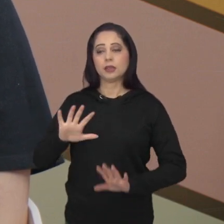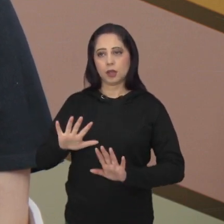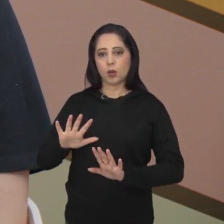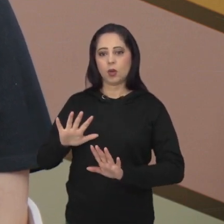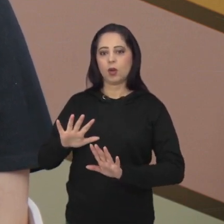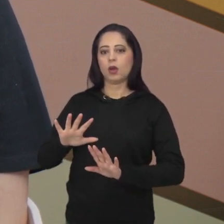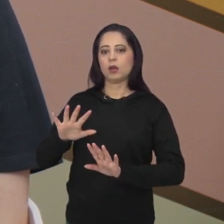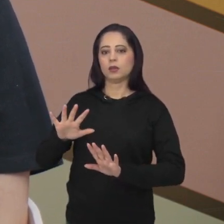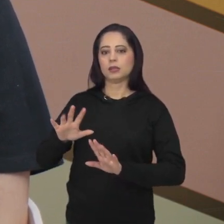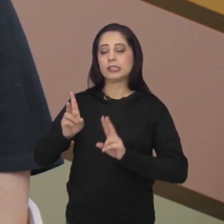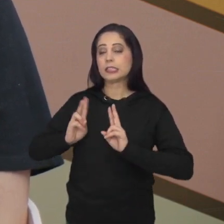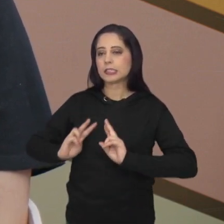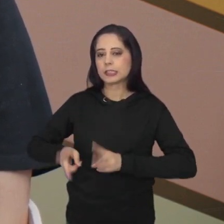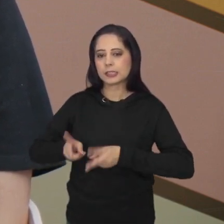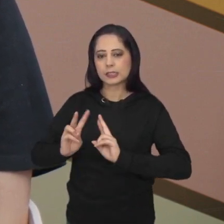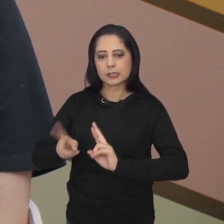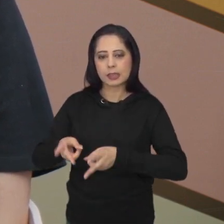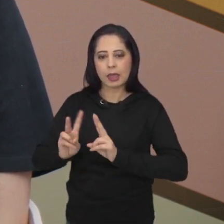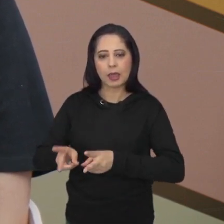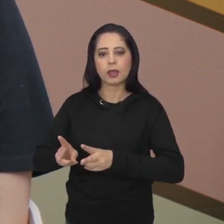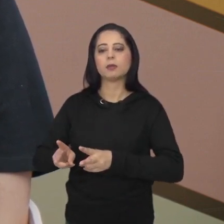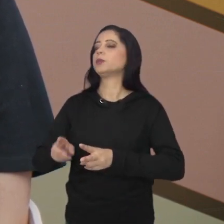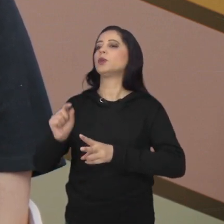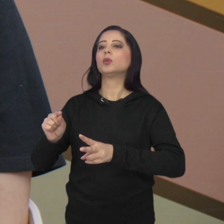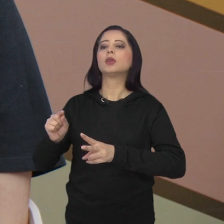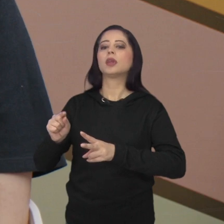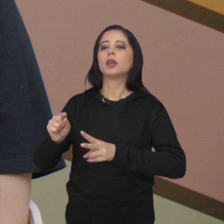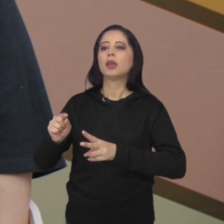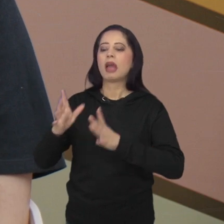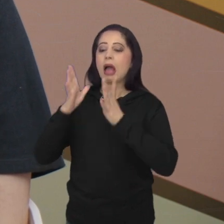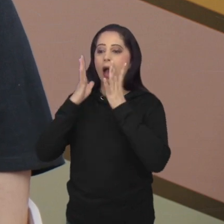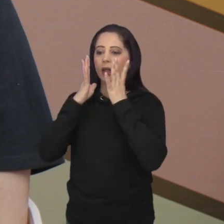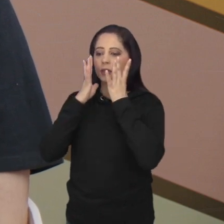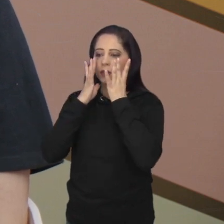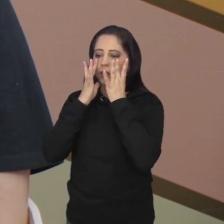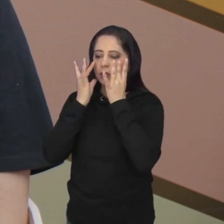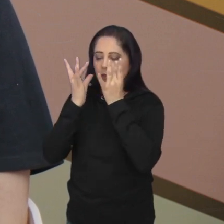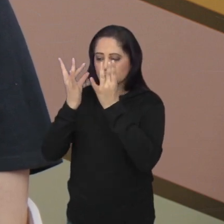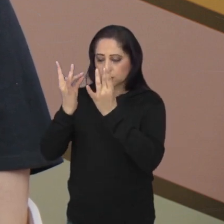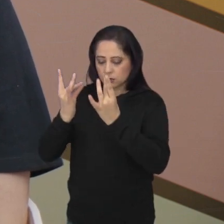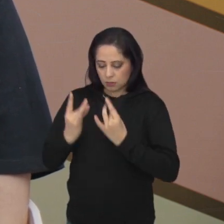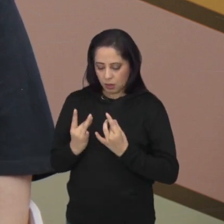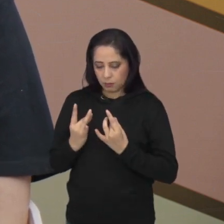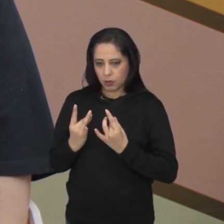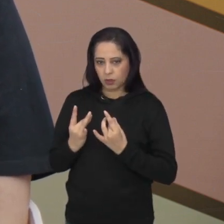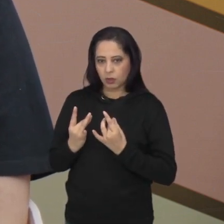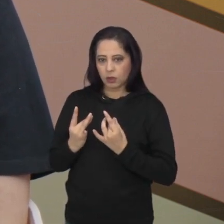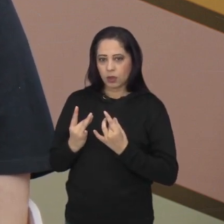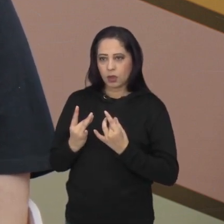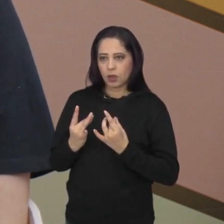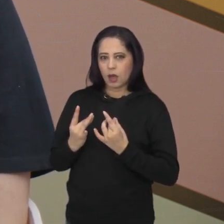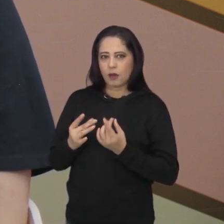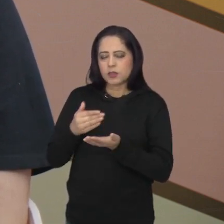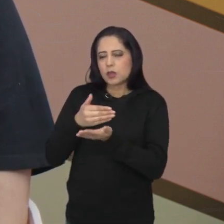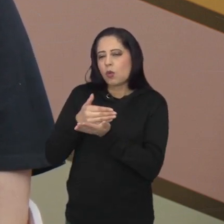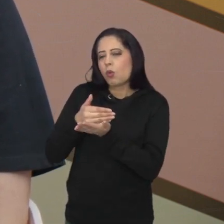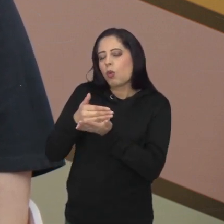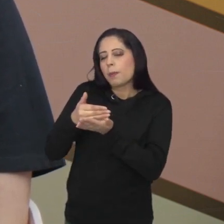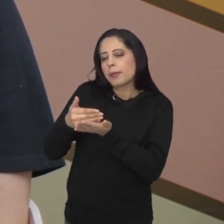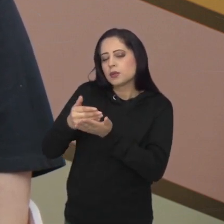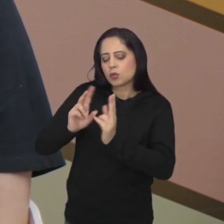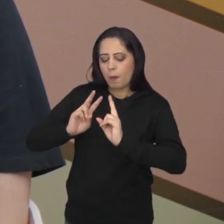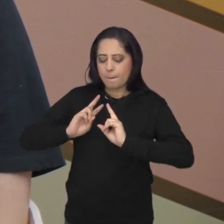e com esse objetivo de tirar a sua atenção dos pensamentos. Então, quando você começa a perceber